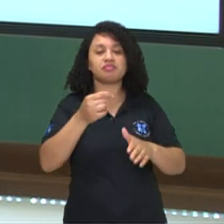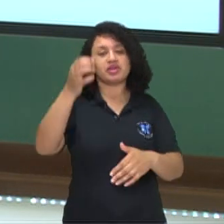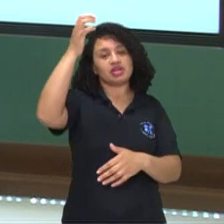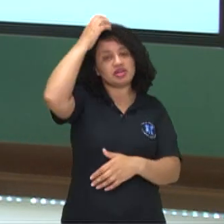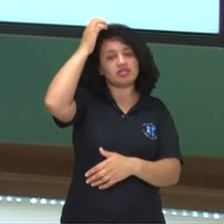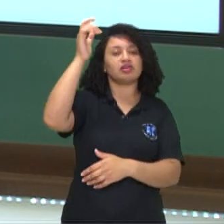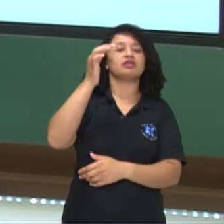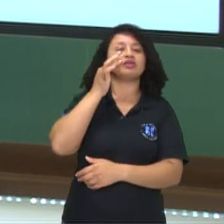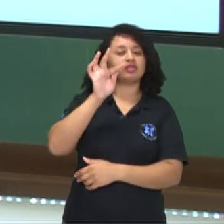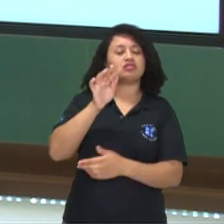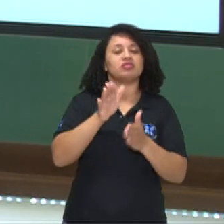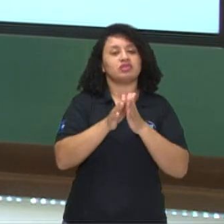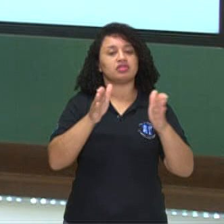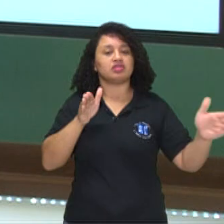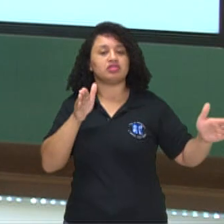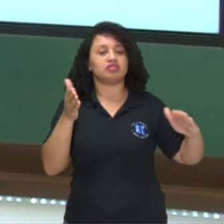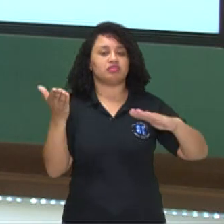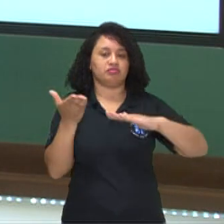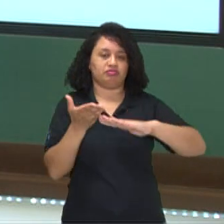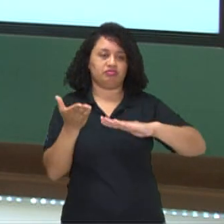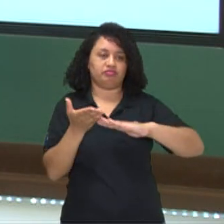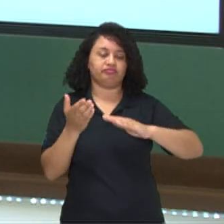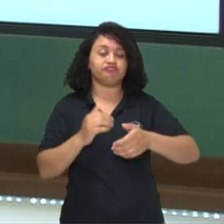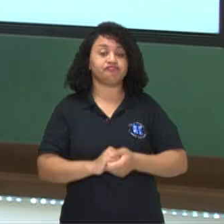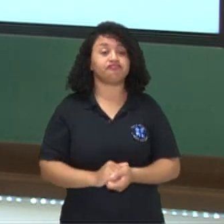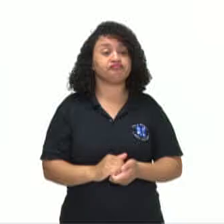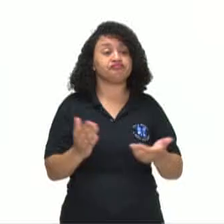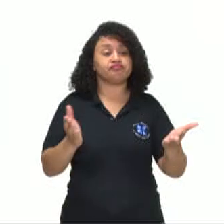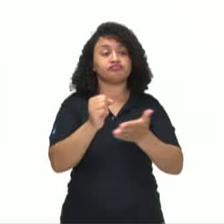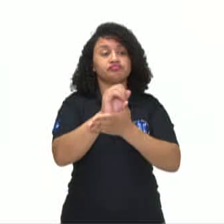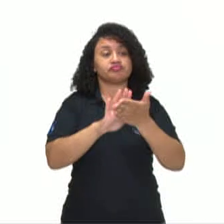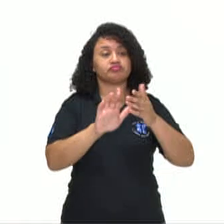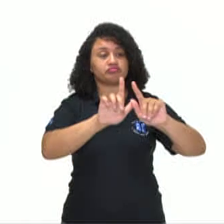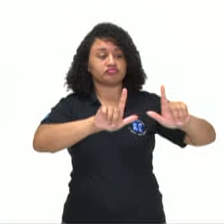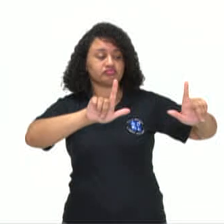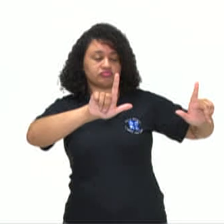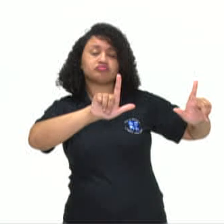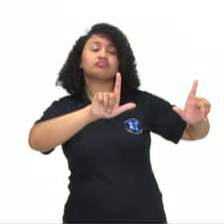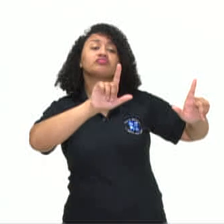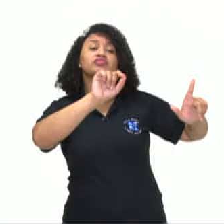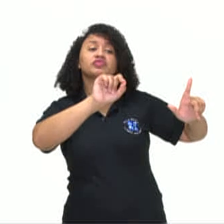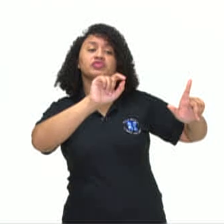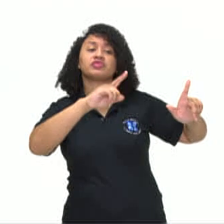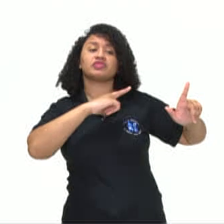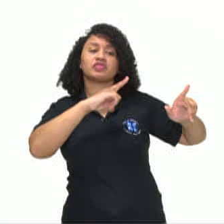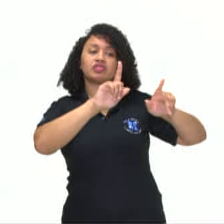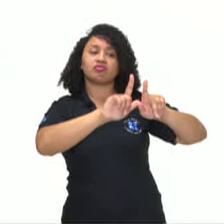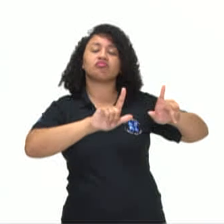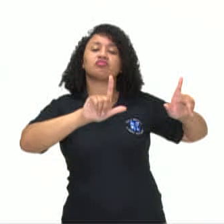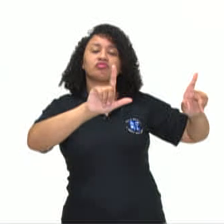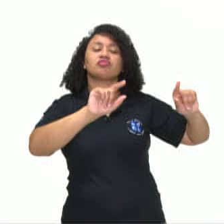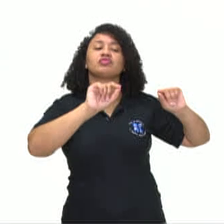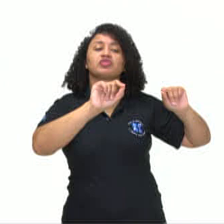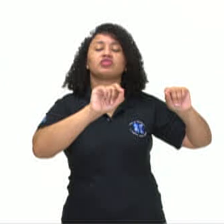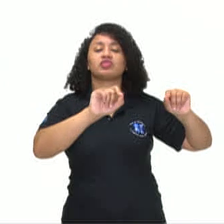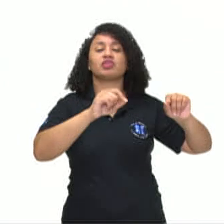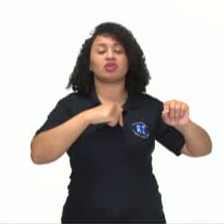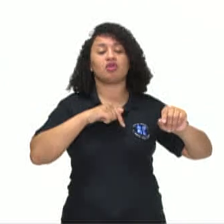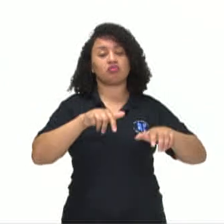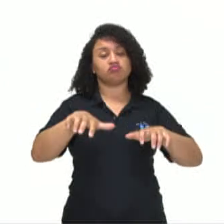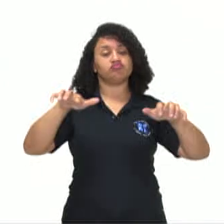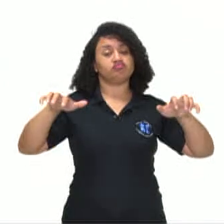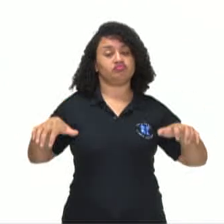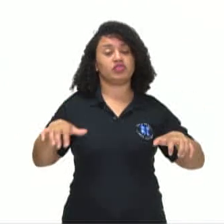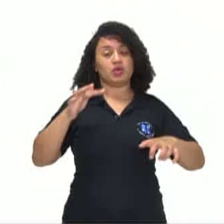no período moderno. E aqui uma atividade, né? A imagem ao lado, aqui para vocês, é a do